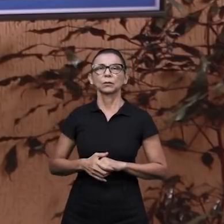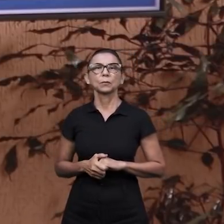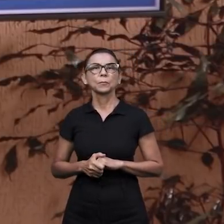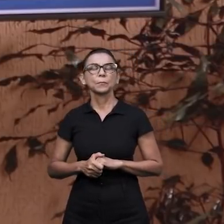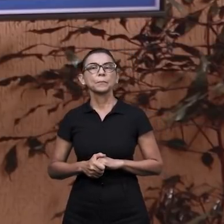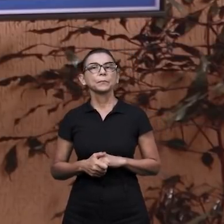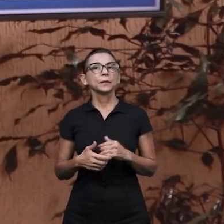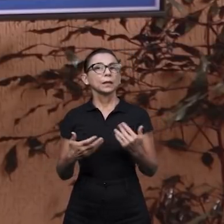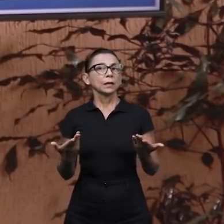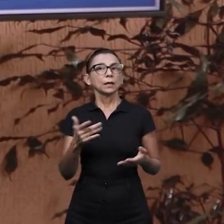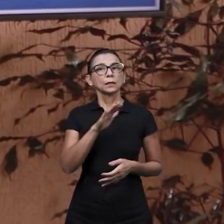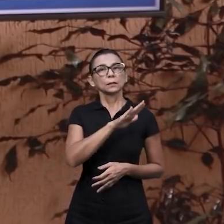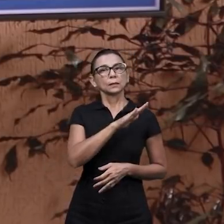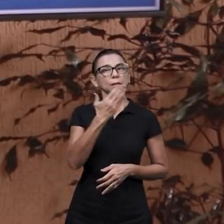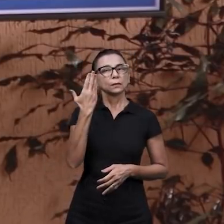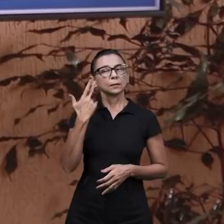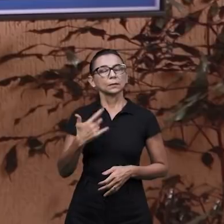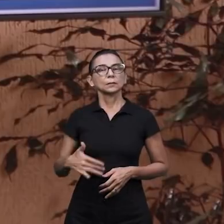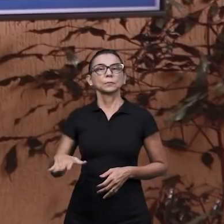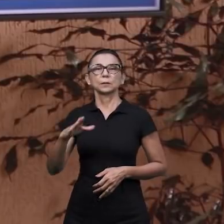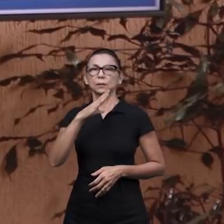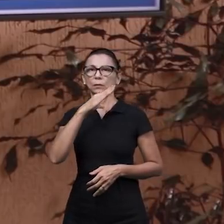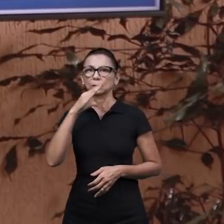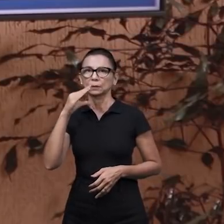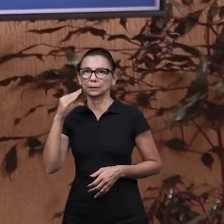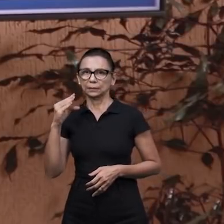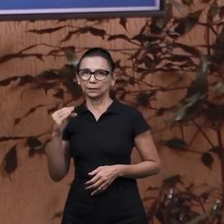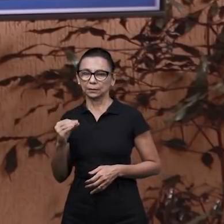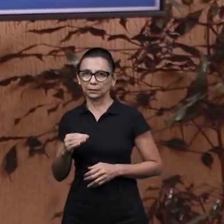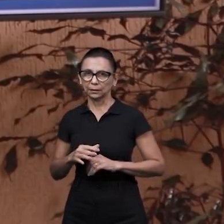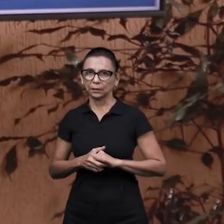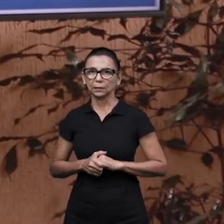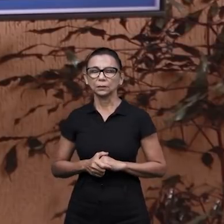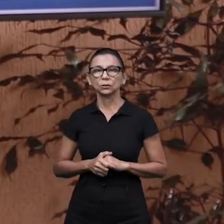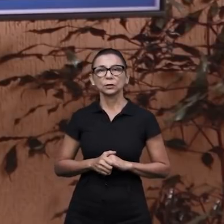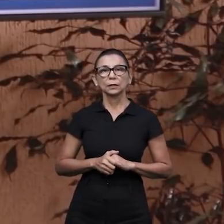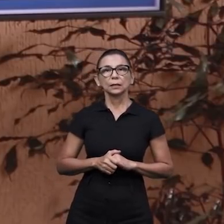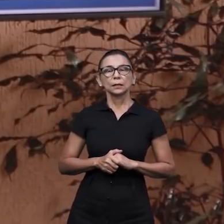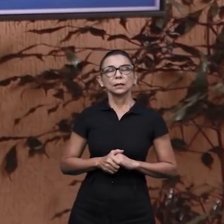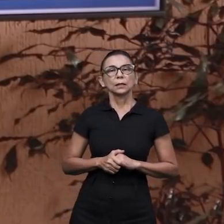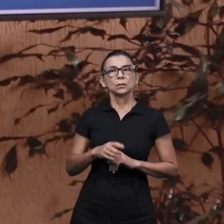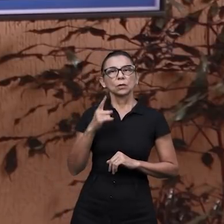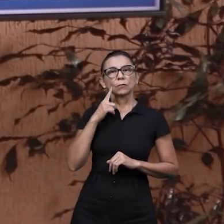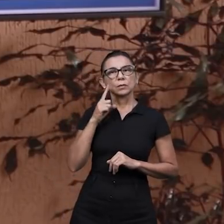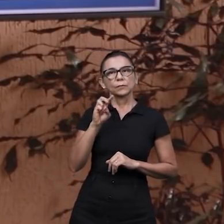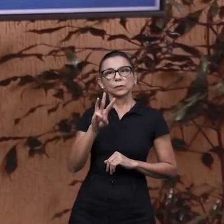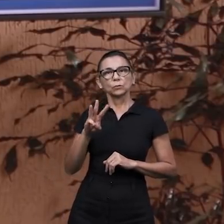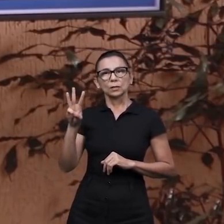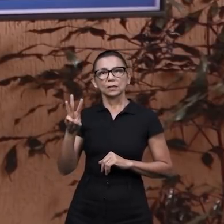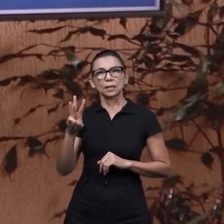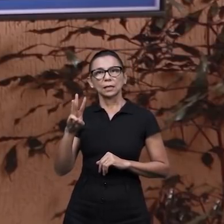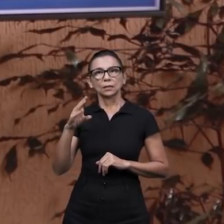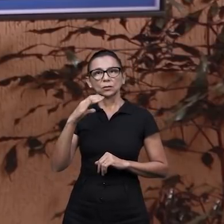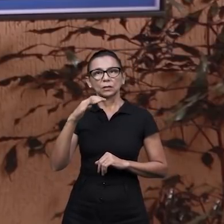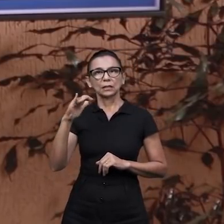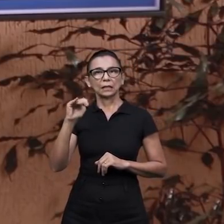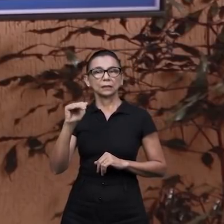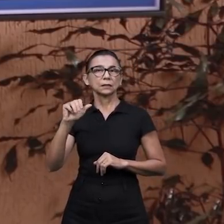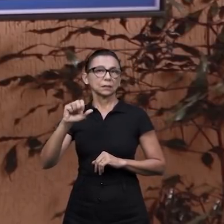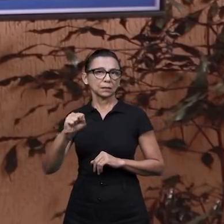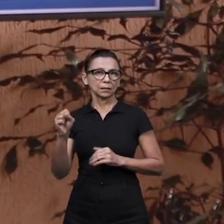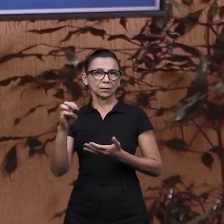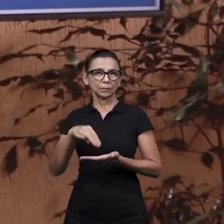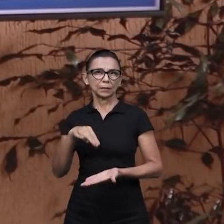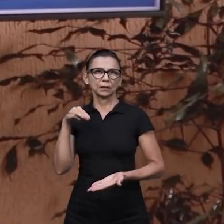da palavra às crianças, intermediários e adolescentes, que está no site da CIAS Maranata, que provavelmente todas as